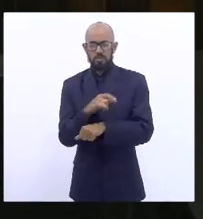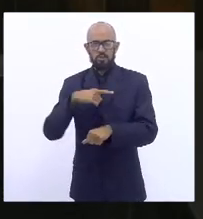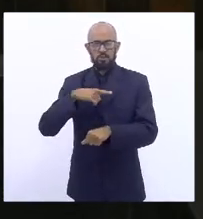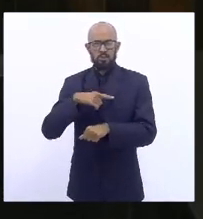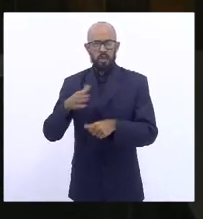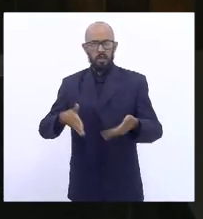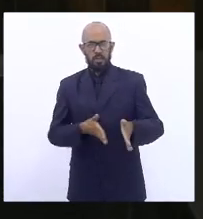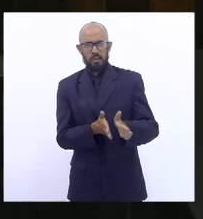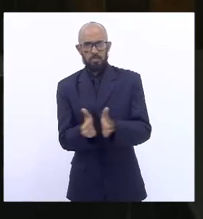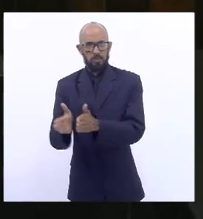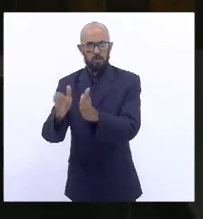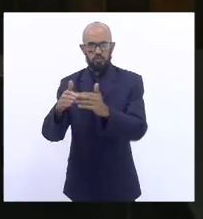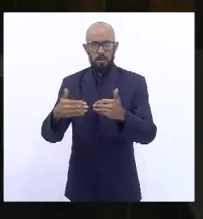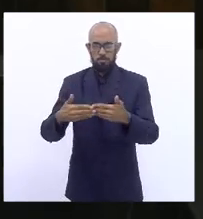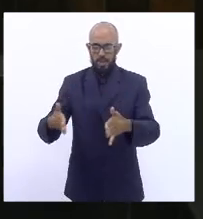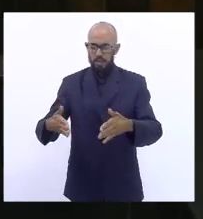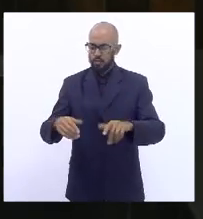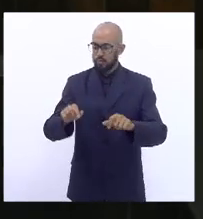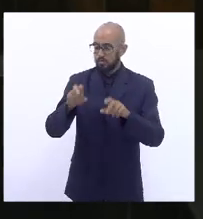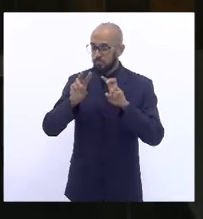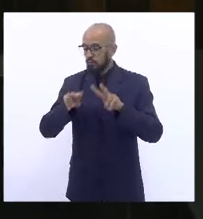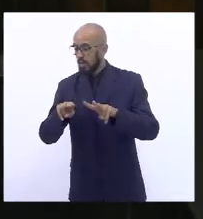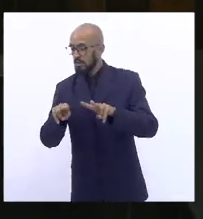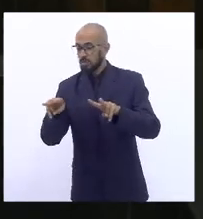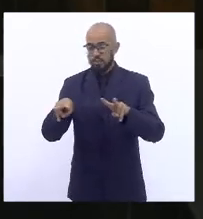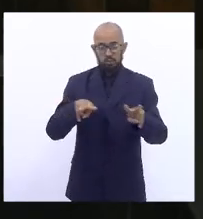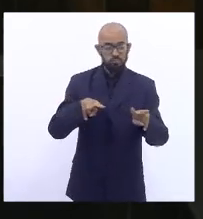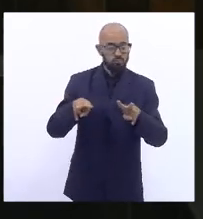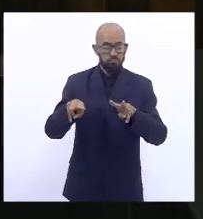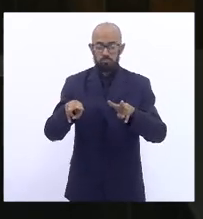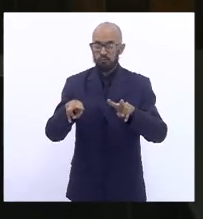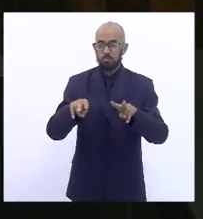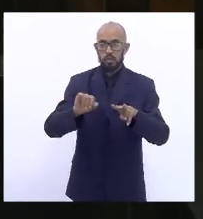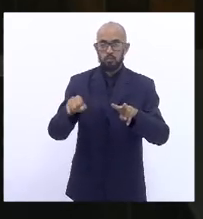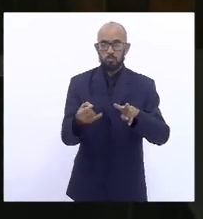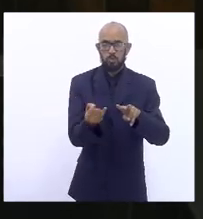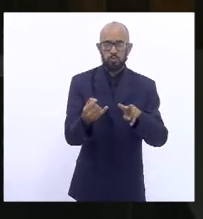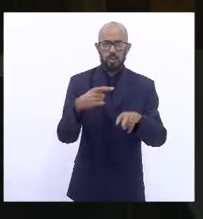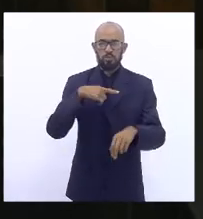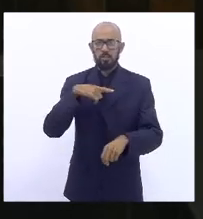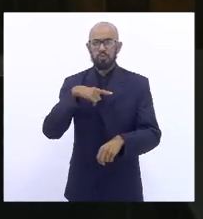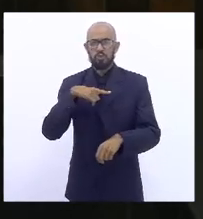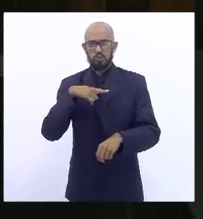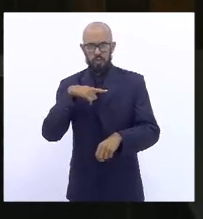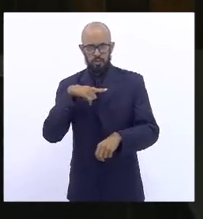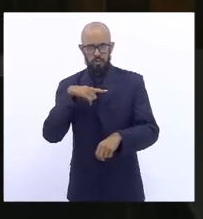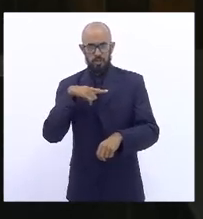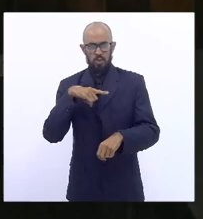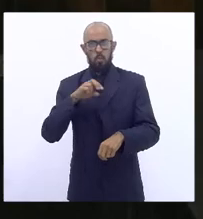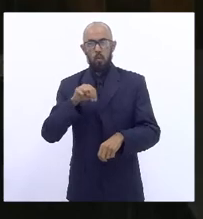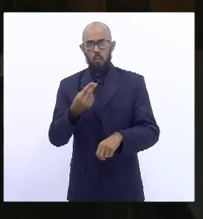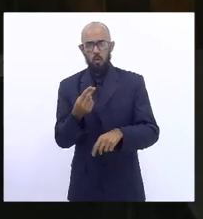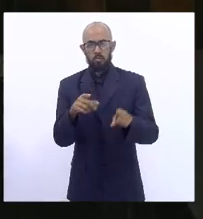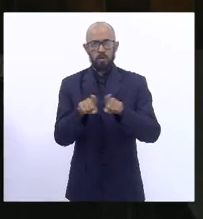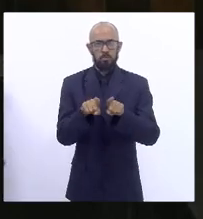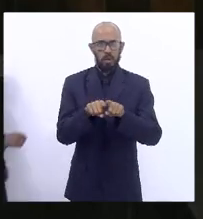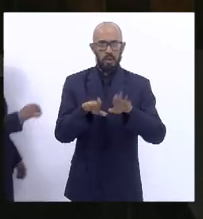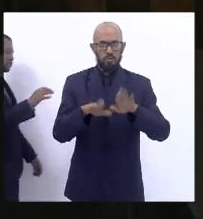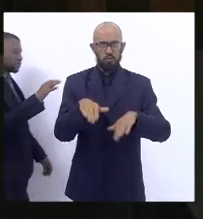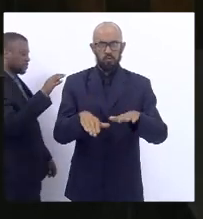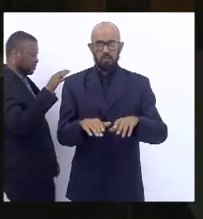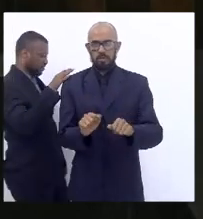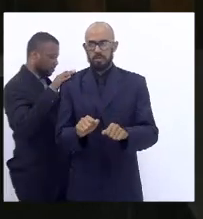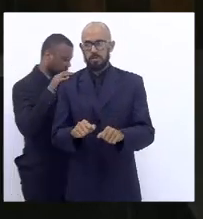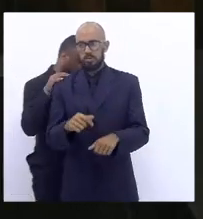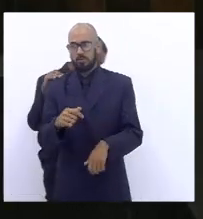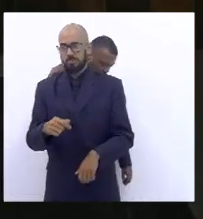abertos diante das pessoas, pelas oportunidades que a nossa sociedade dá, ou, na maioria das vezes, deixa